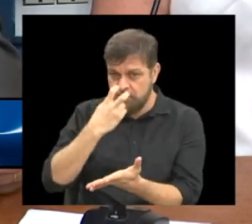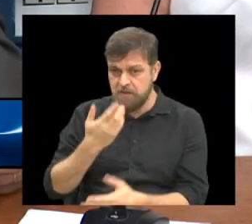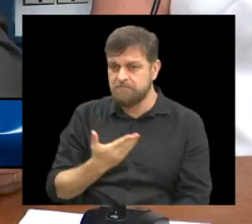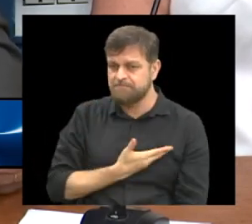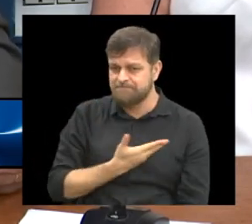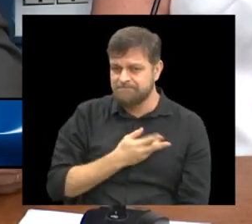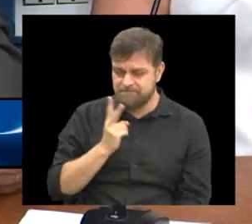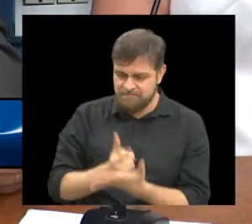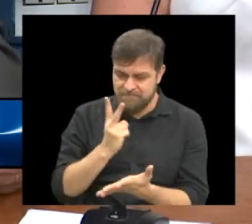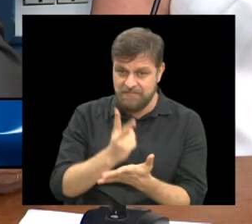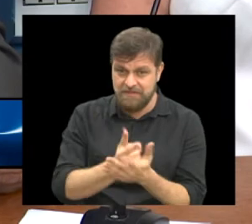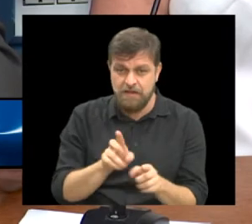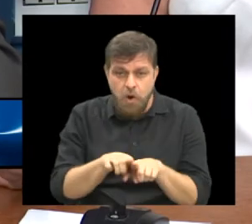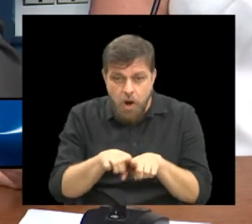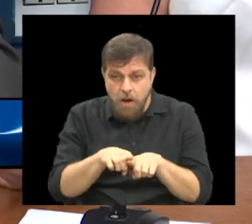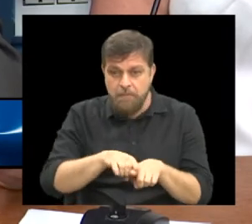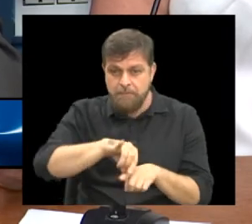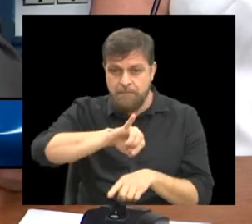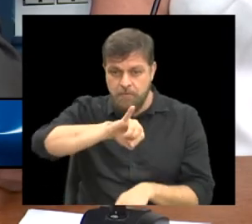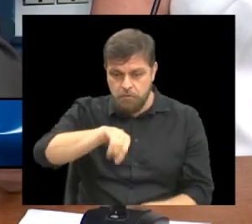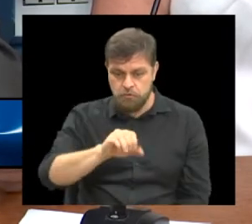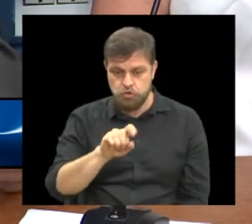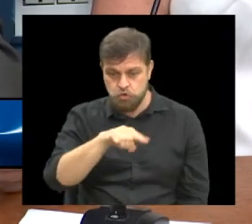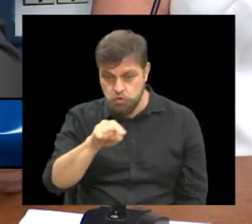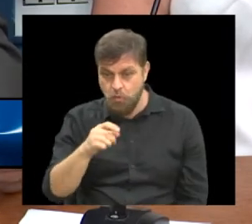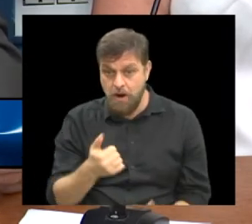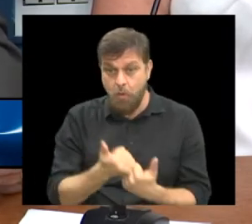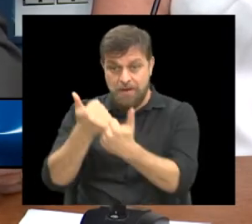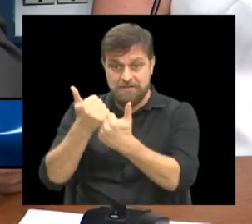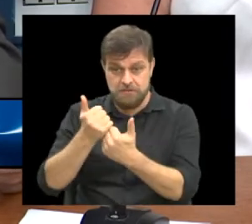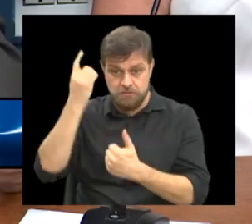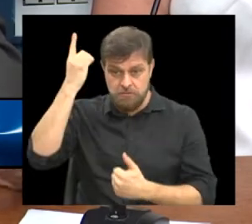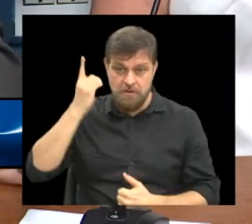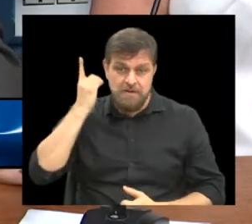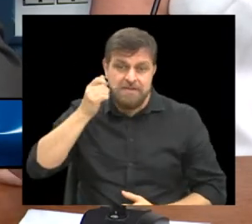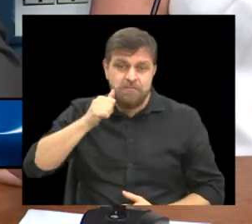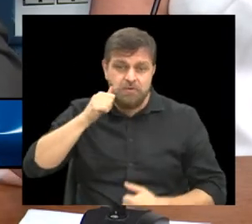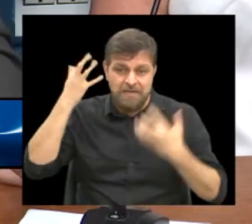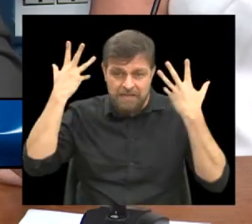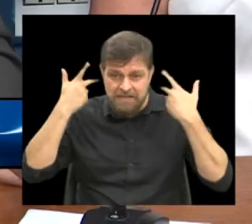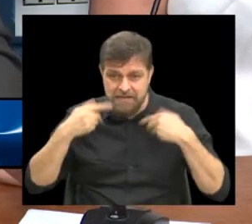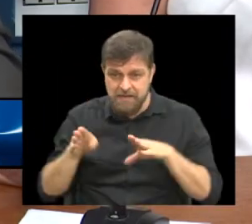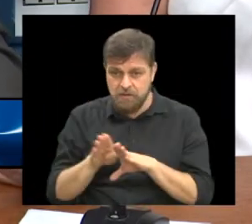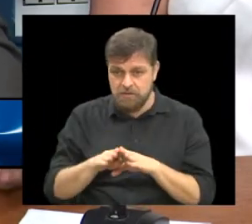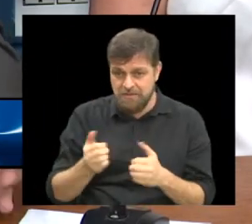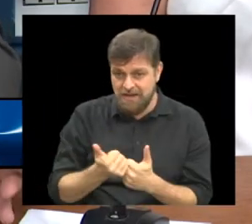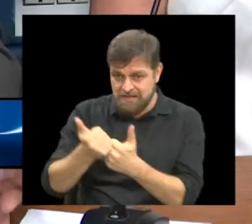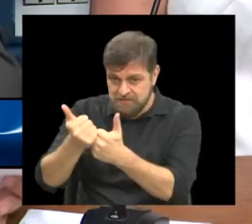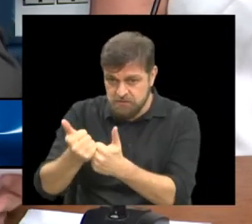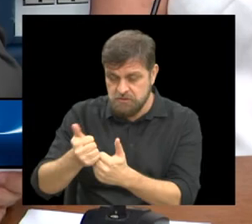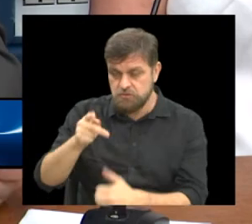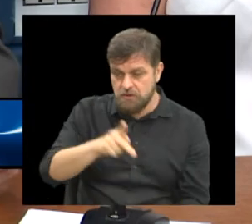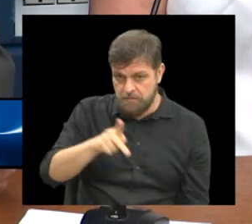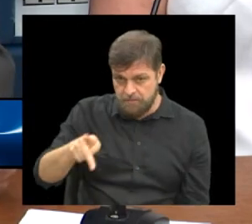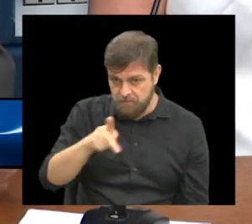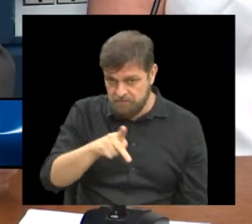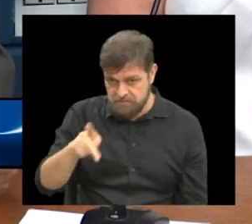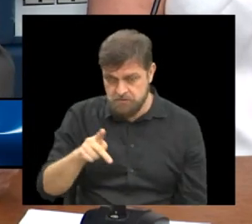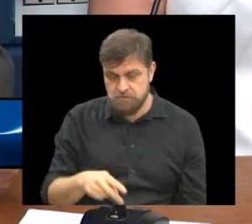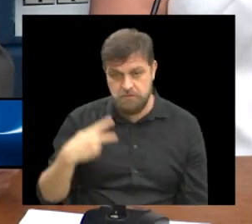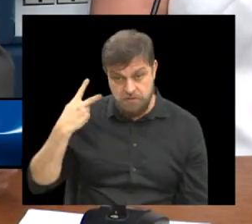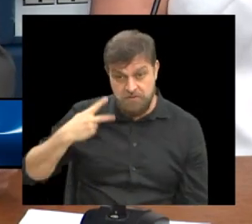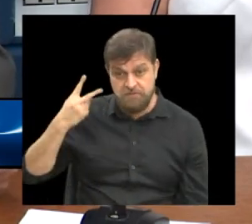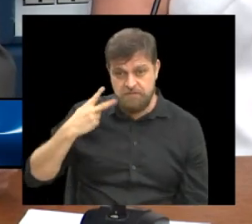irmão, o João Lage, que é o assessor da deputada Célia Leão, a Leia, que é assessora parlamentar do vereador